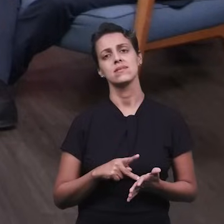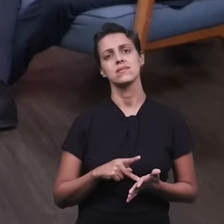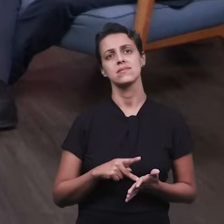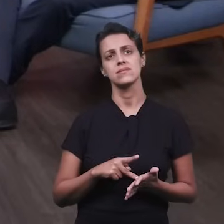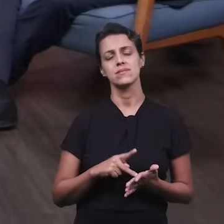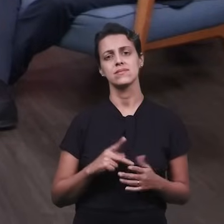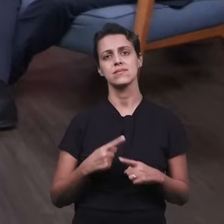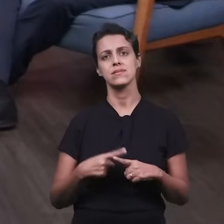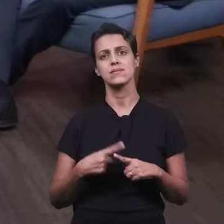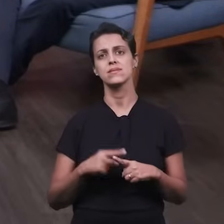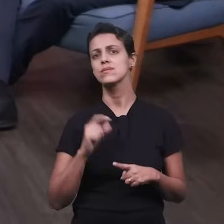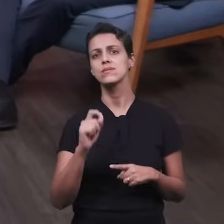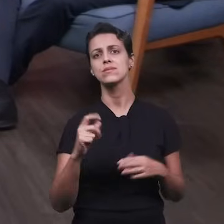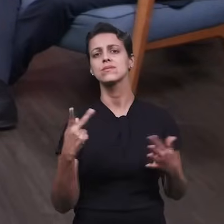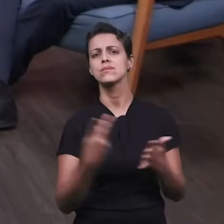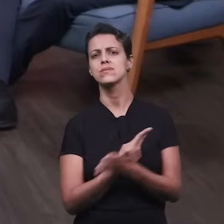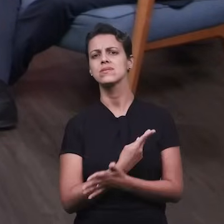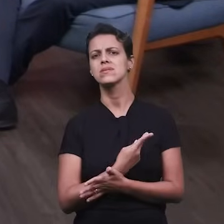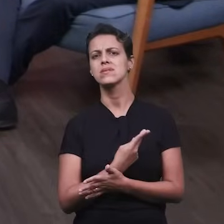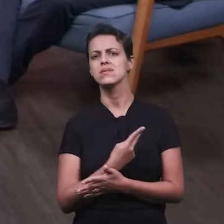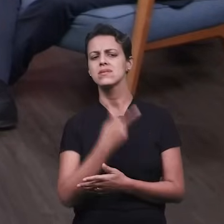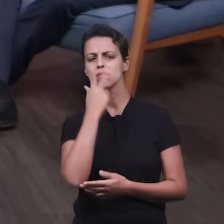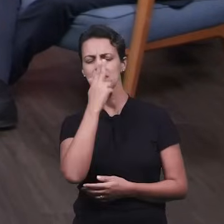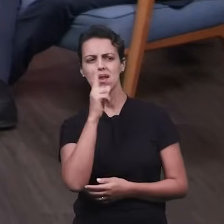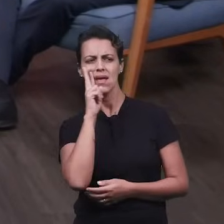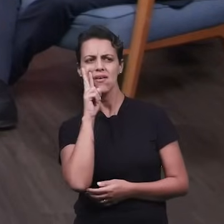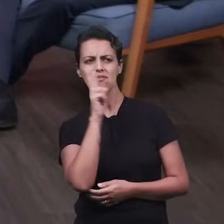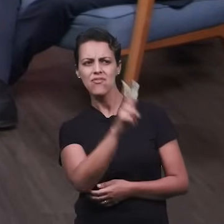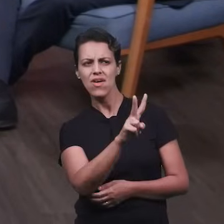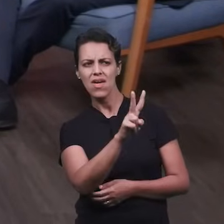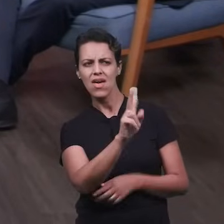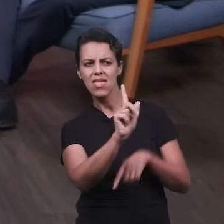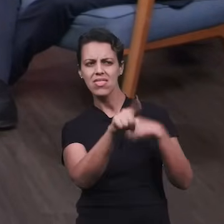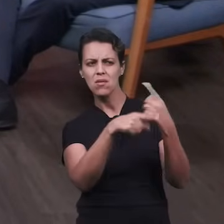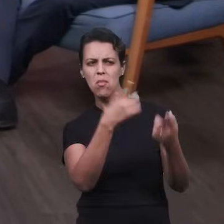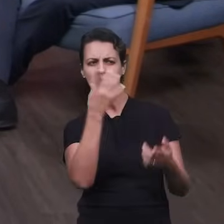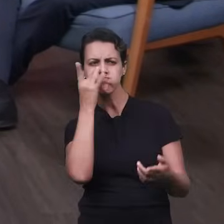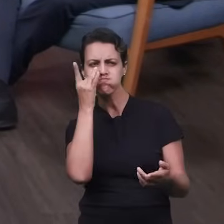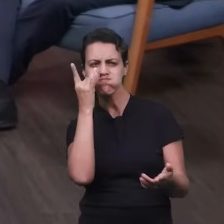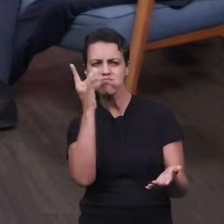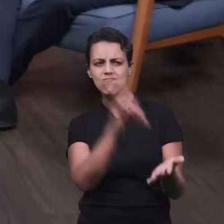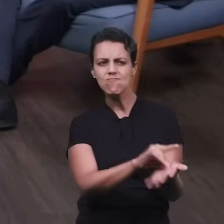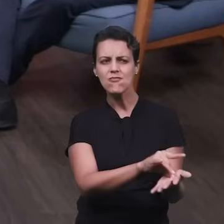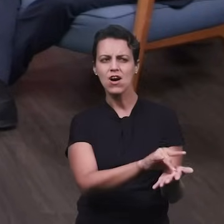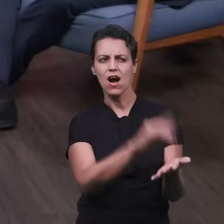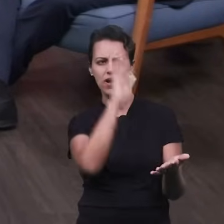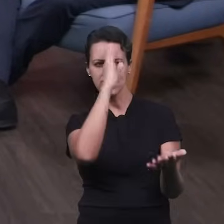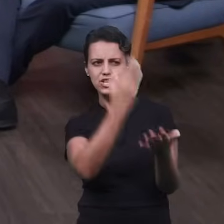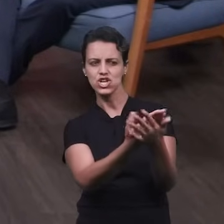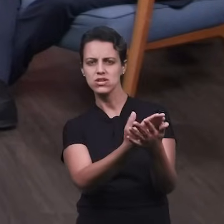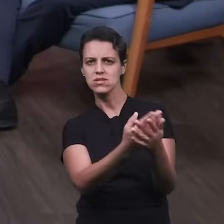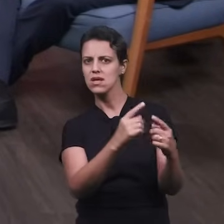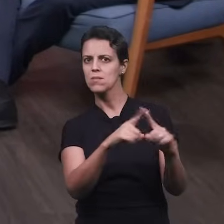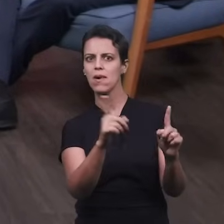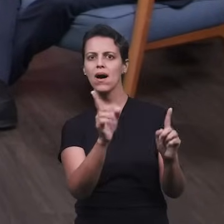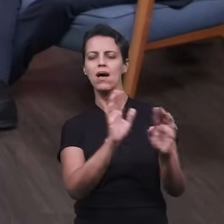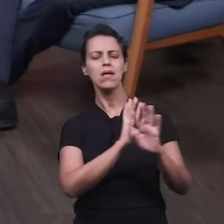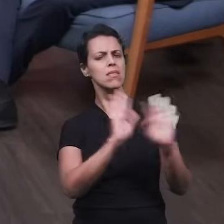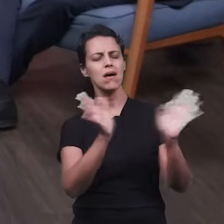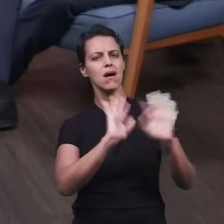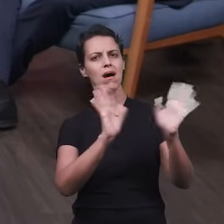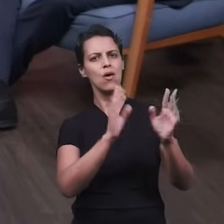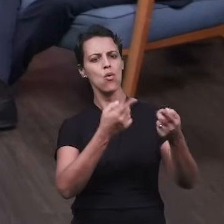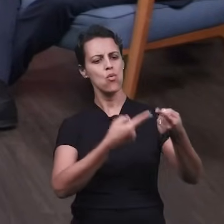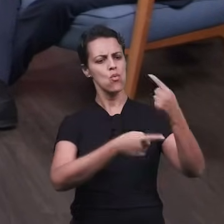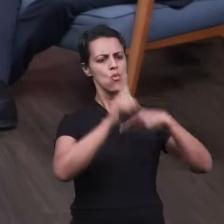verdade. Isso aí, o que está acontecendo é que ele quer ver para crer e não crer para ver, né? Isso. É que o mundo está desse jeito, quer ver. Inverte. Você não